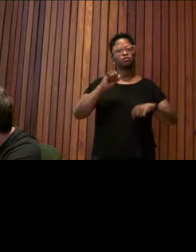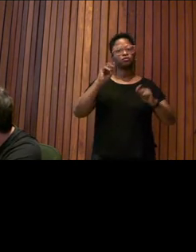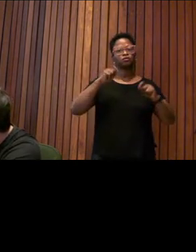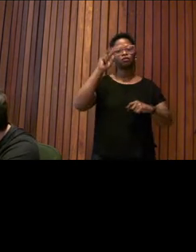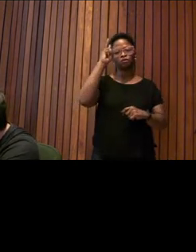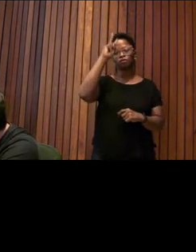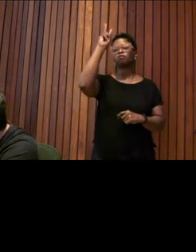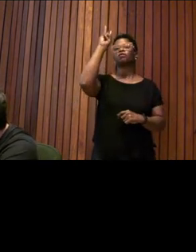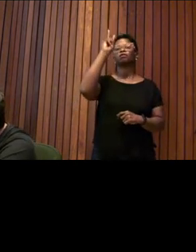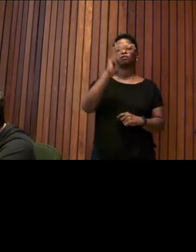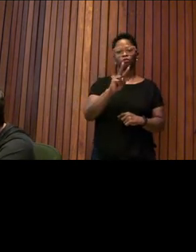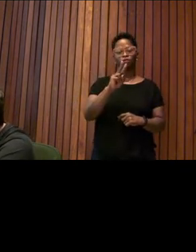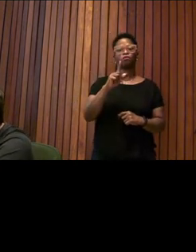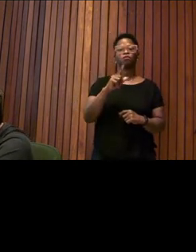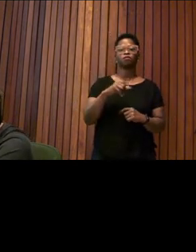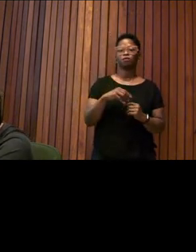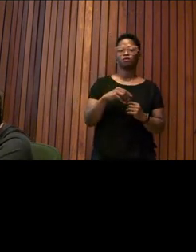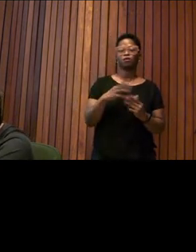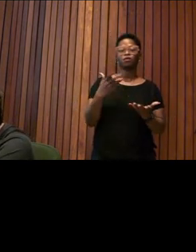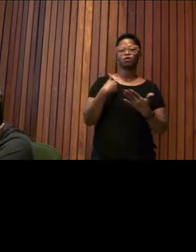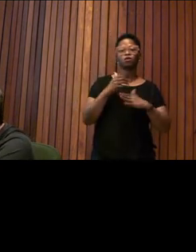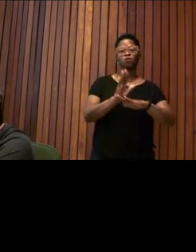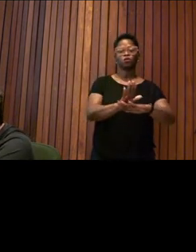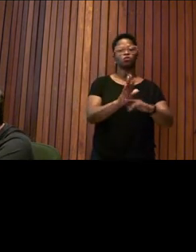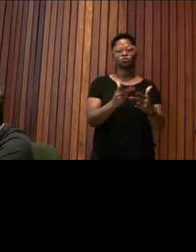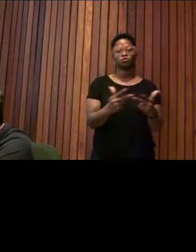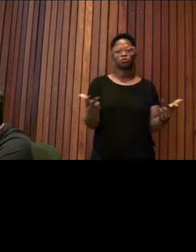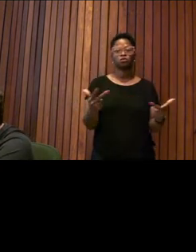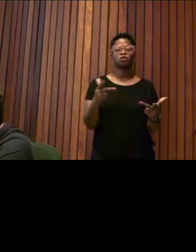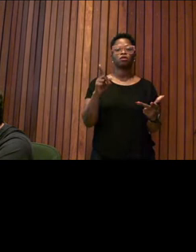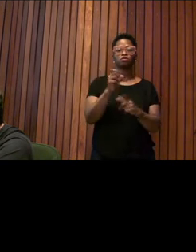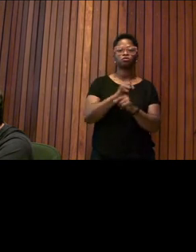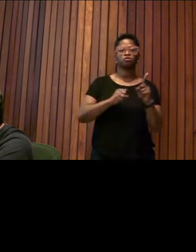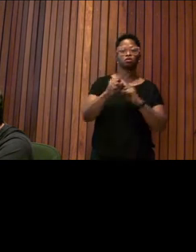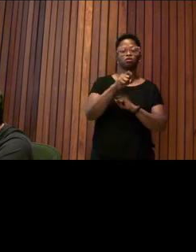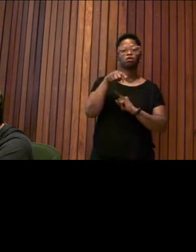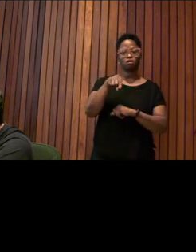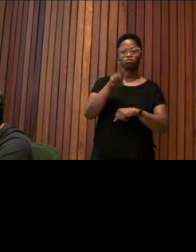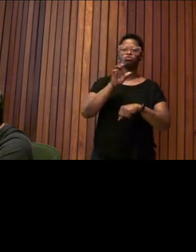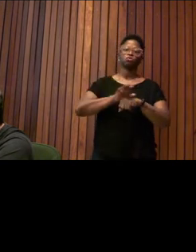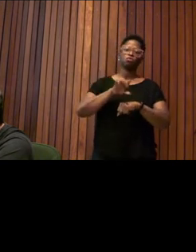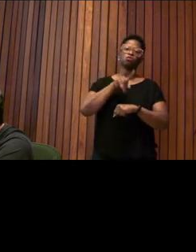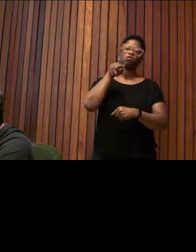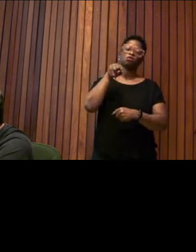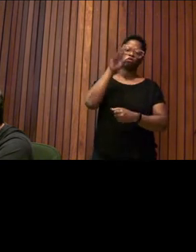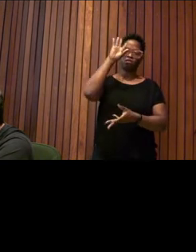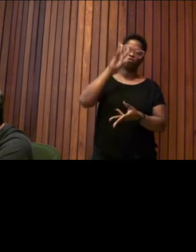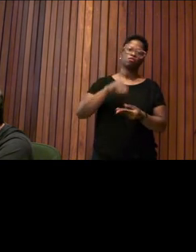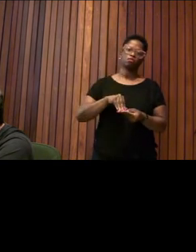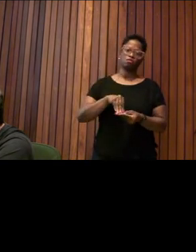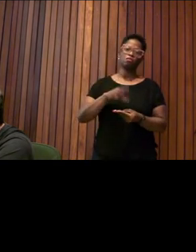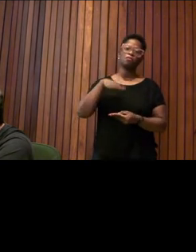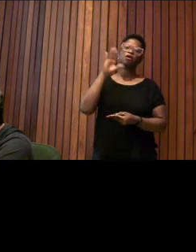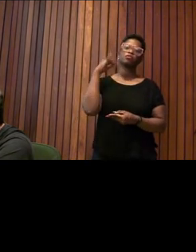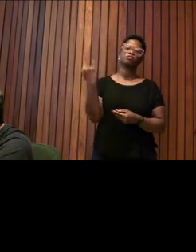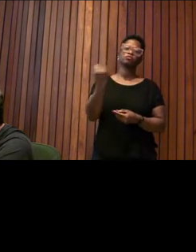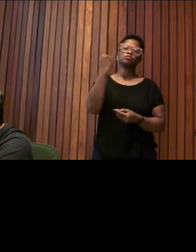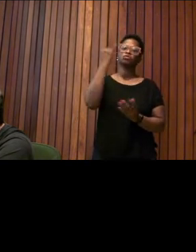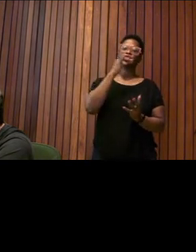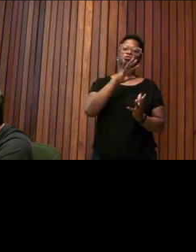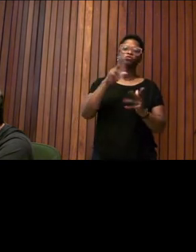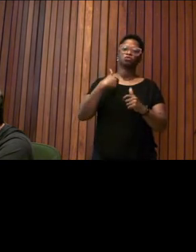lembrar que eu ajudei alguma coisa, a sociedade, eu acho que esse curso é o mais importante de